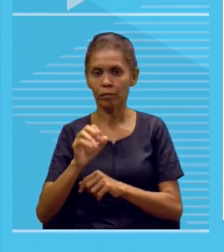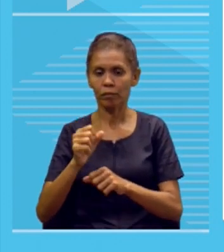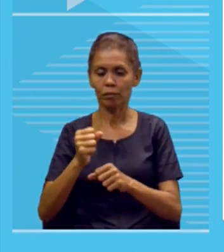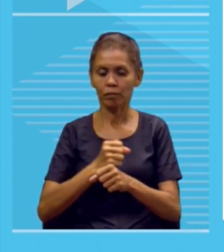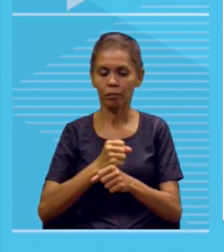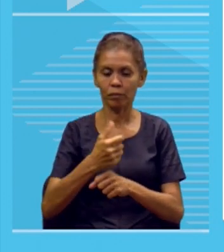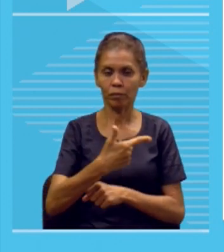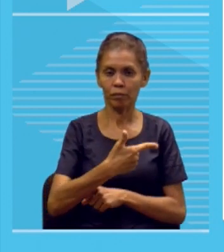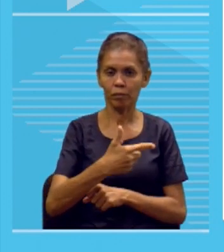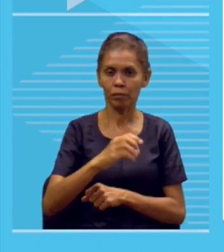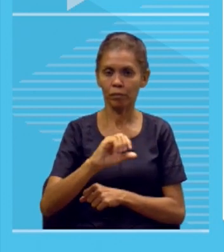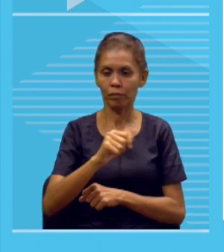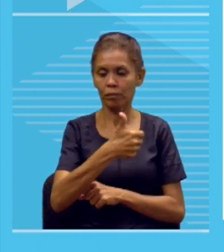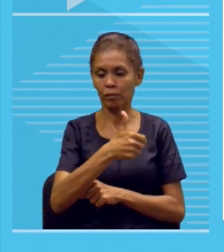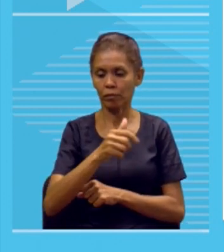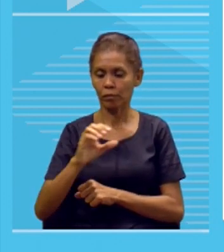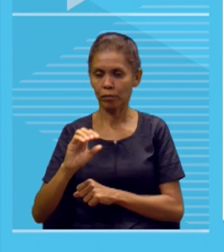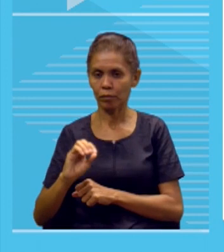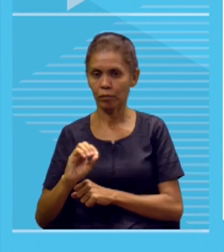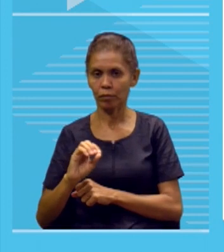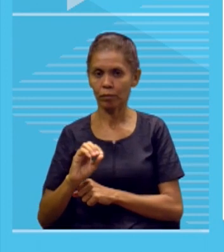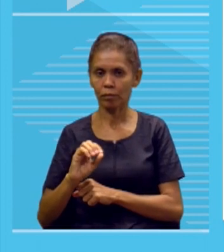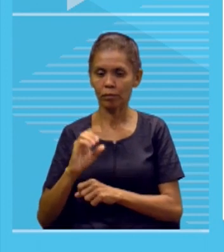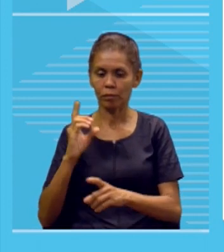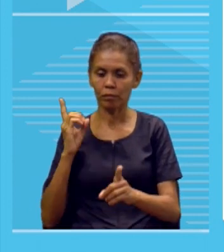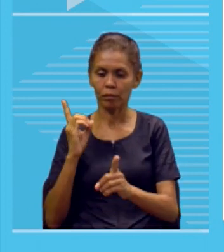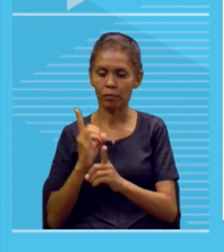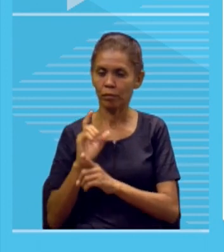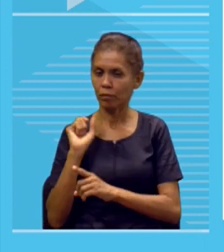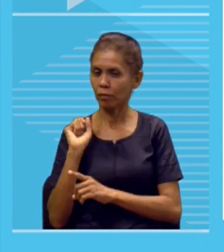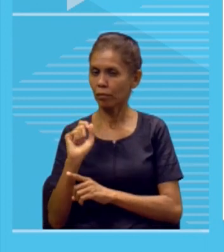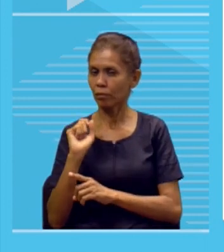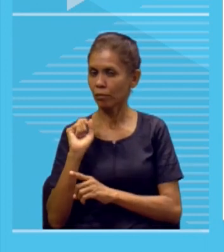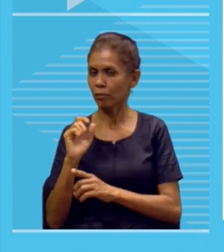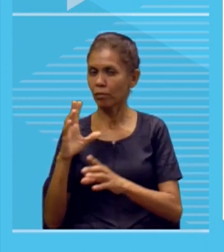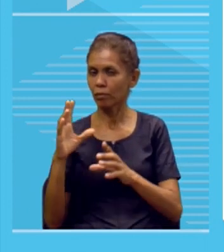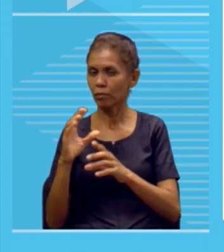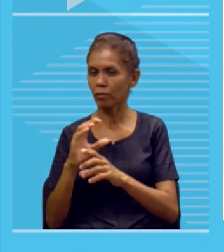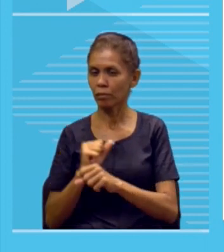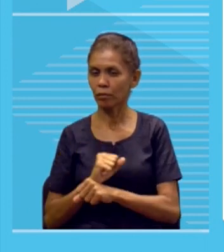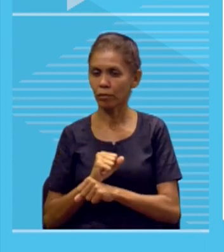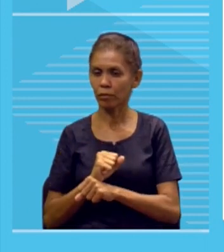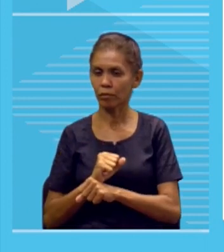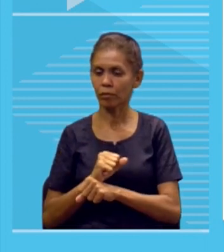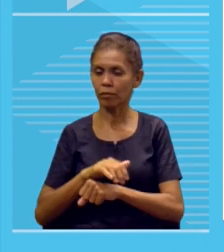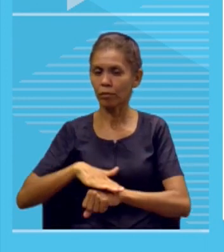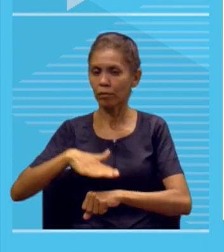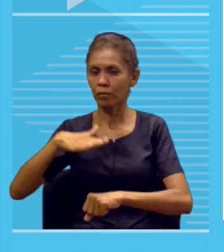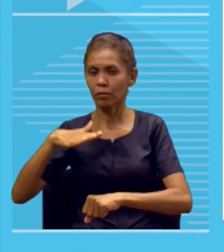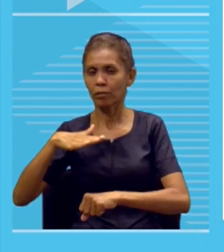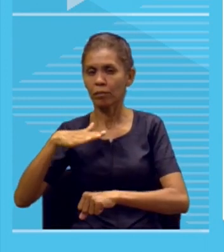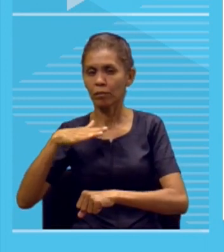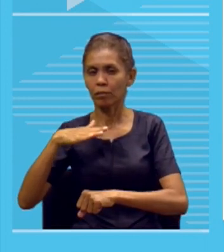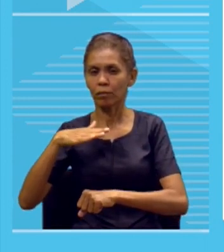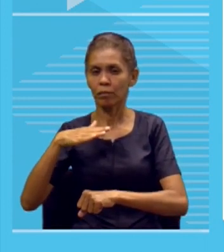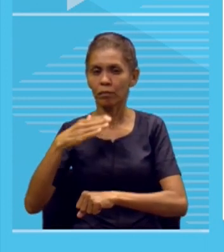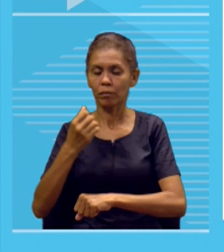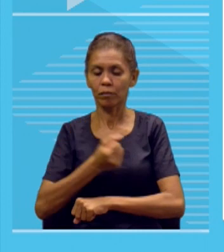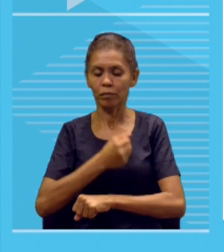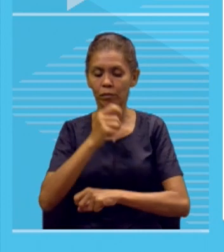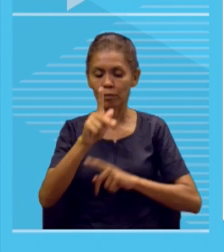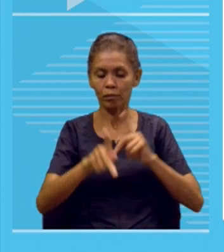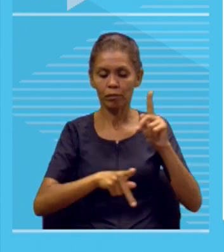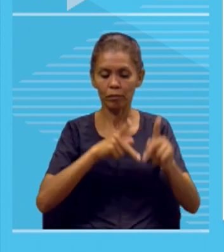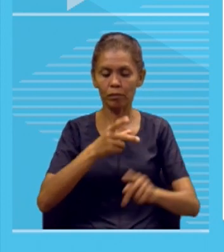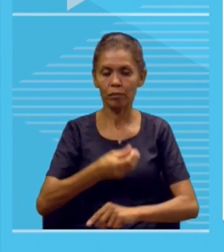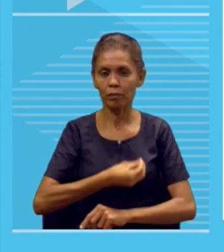população já estava concentrada no meio urbano, né, gente? E em 12 anos a gente já passou os 90%.